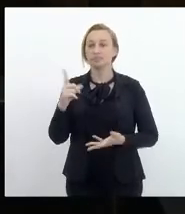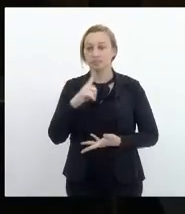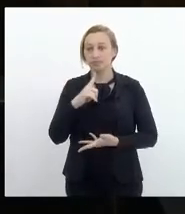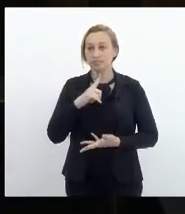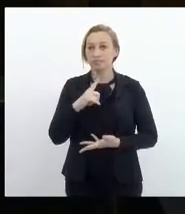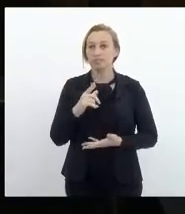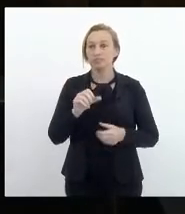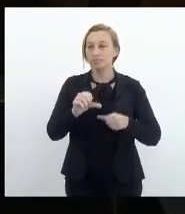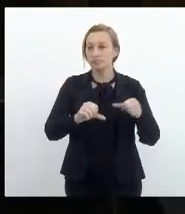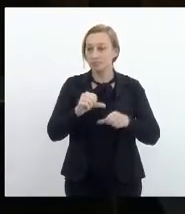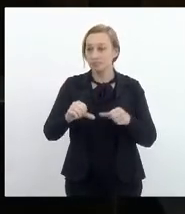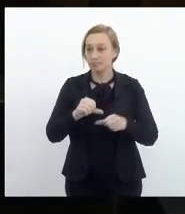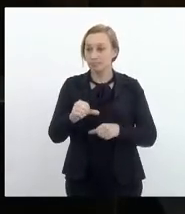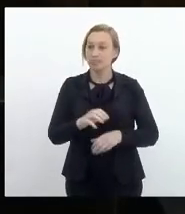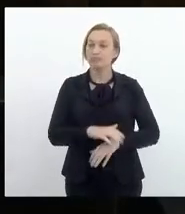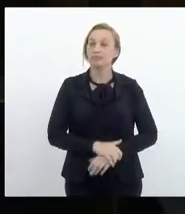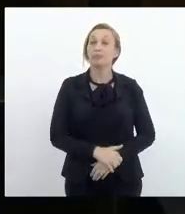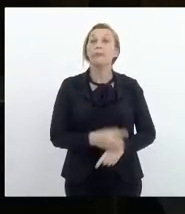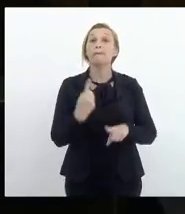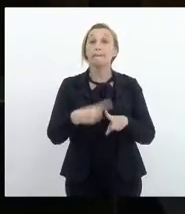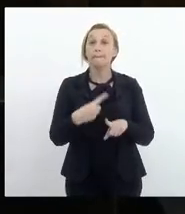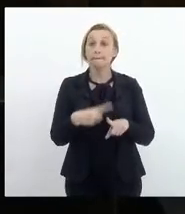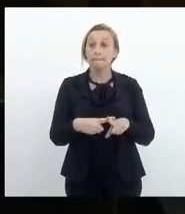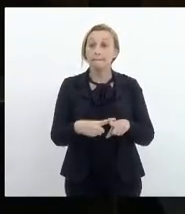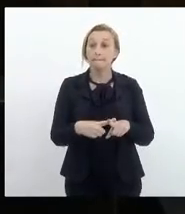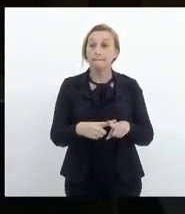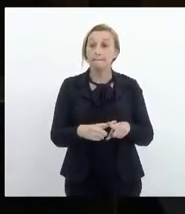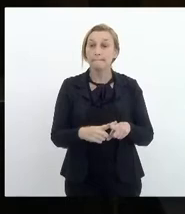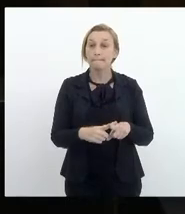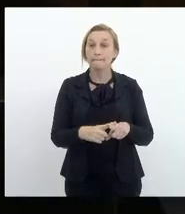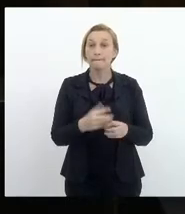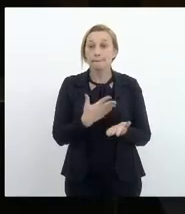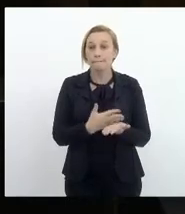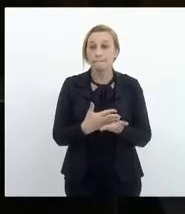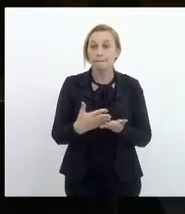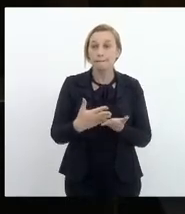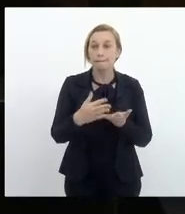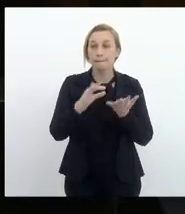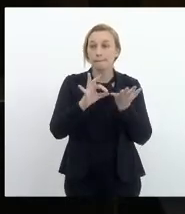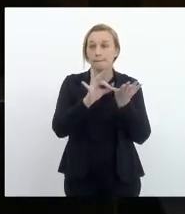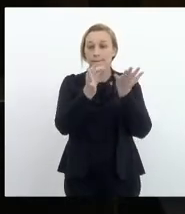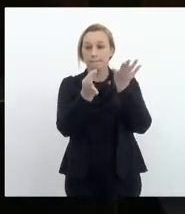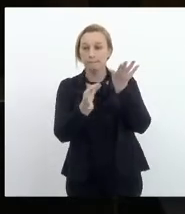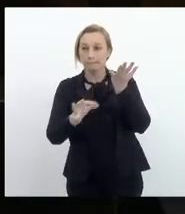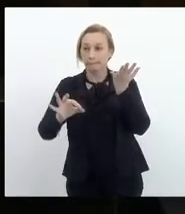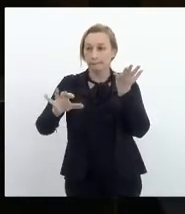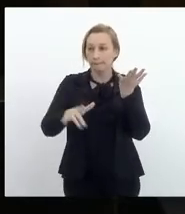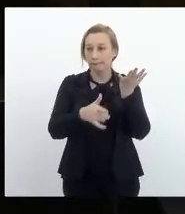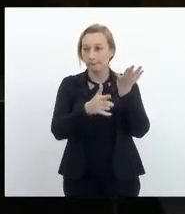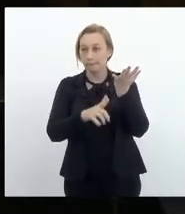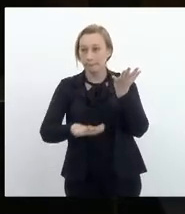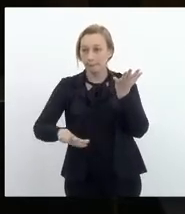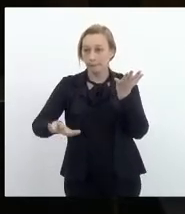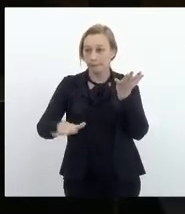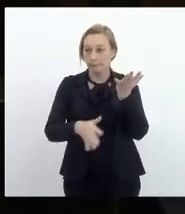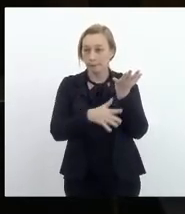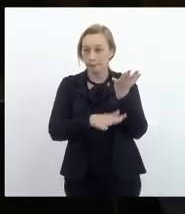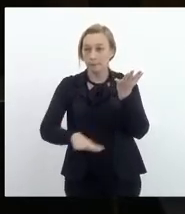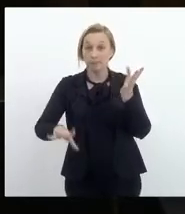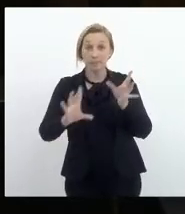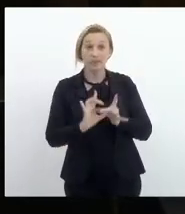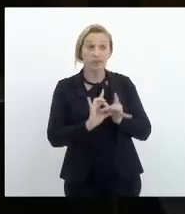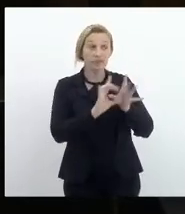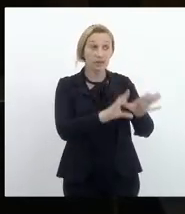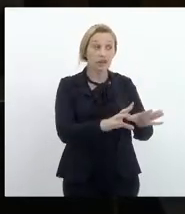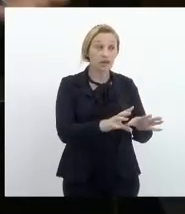é exatamente porque no equinócio da primavera gente deixa o